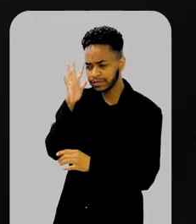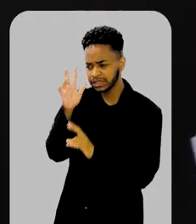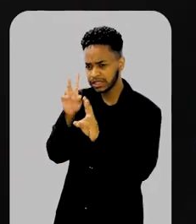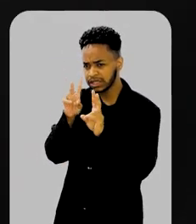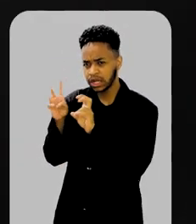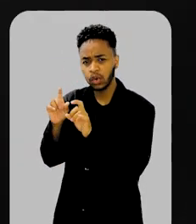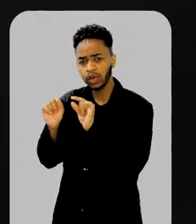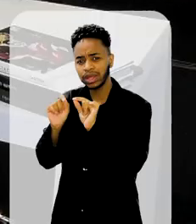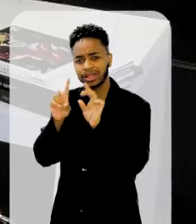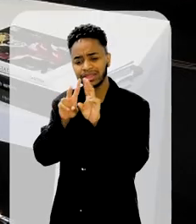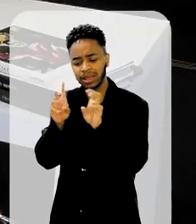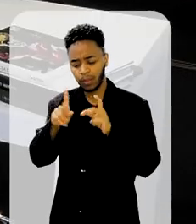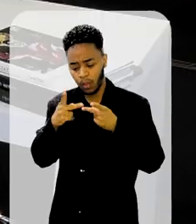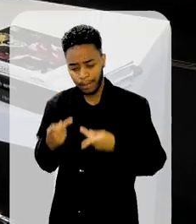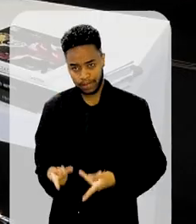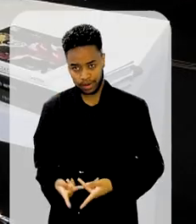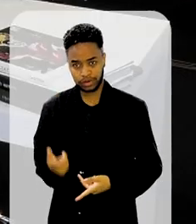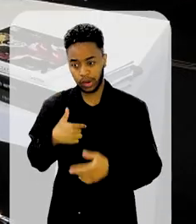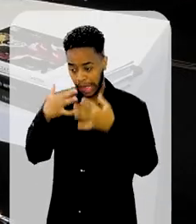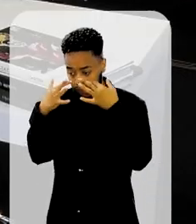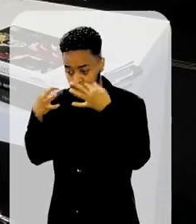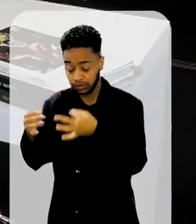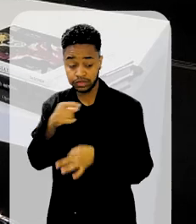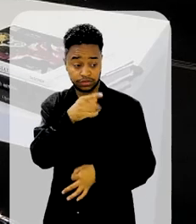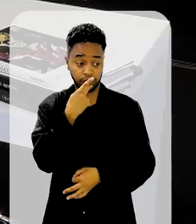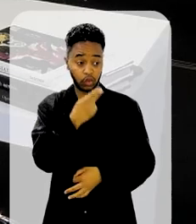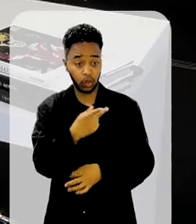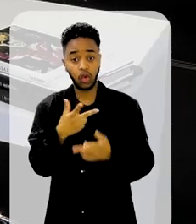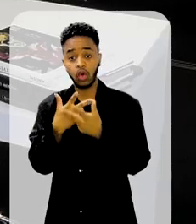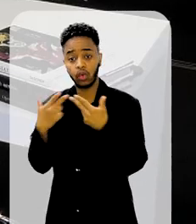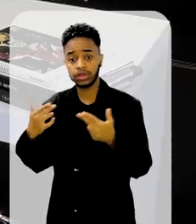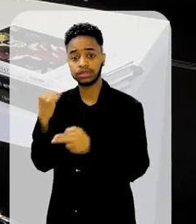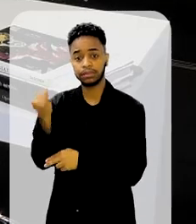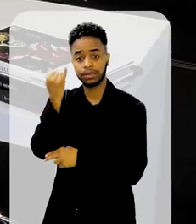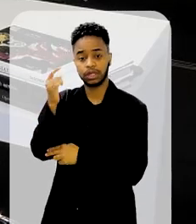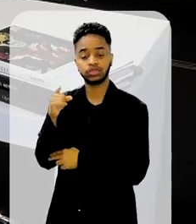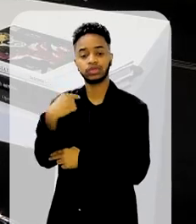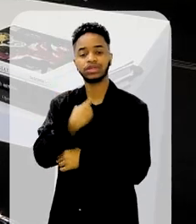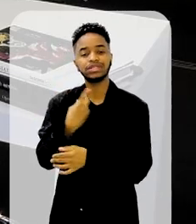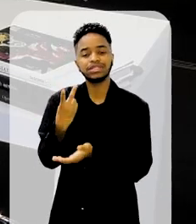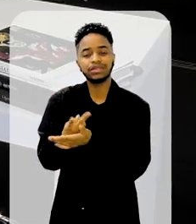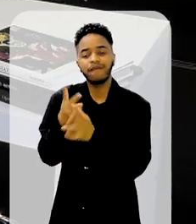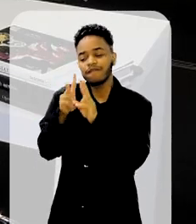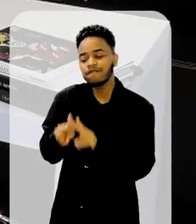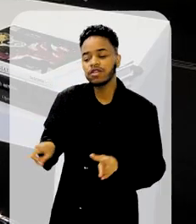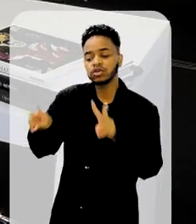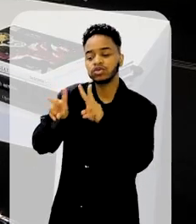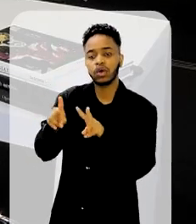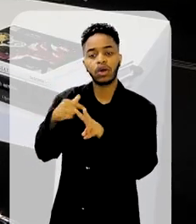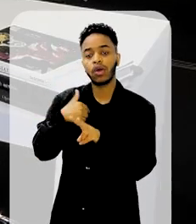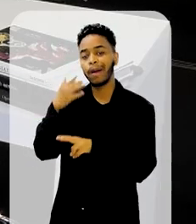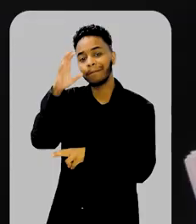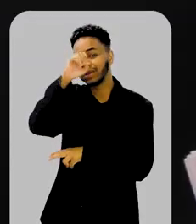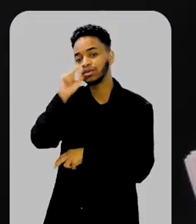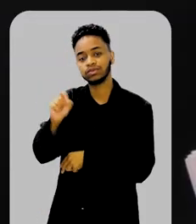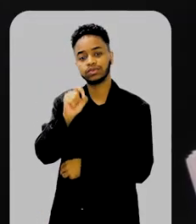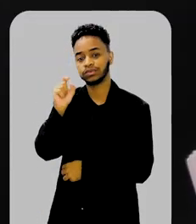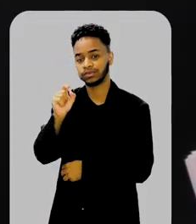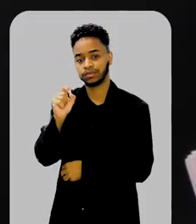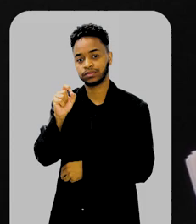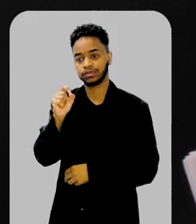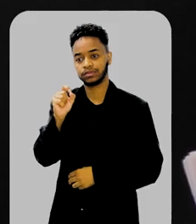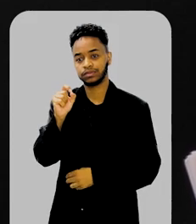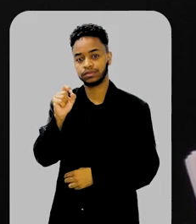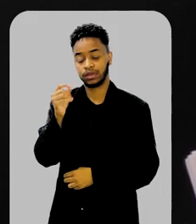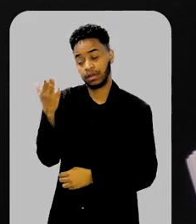lado como assim a questão Humana porque era questão humana Você falou uma coisa muito importante nós somos seres visuais e eu aprendi com Lousada que